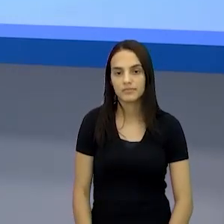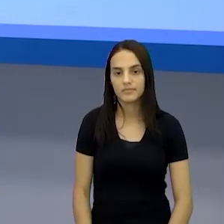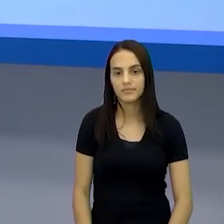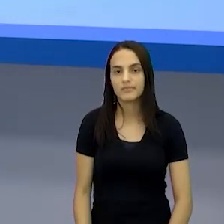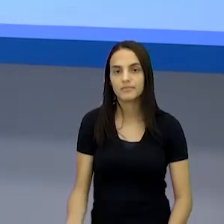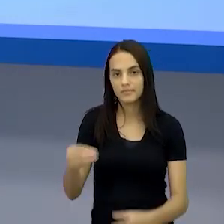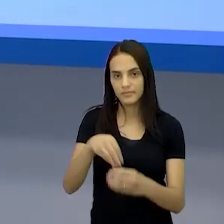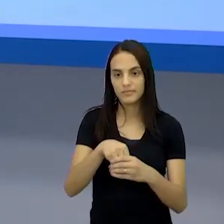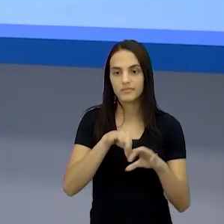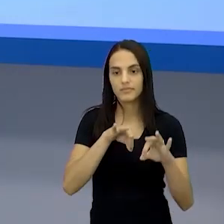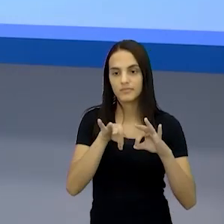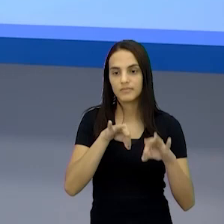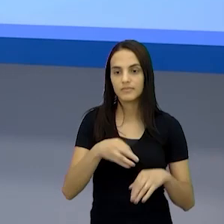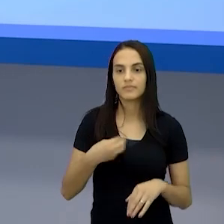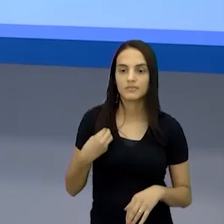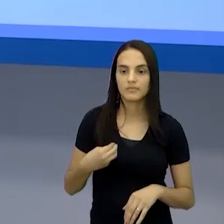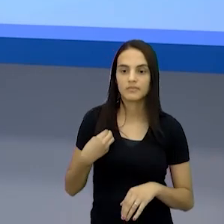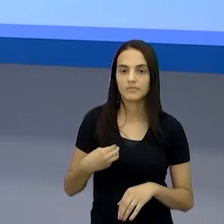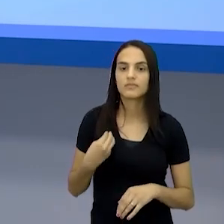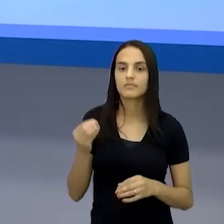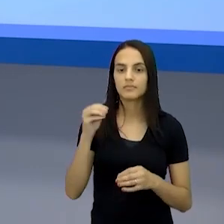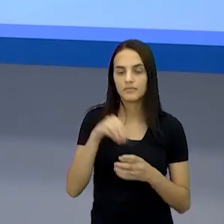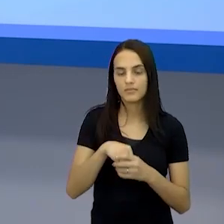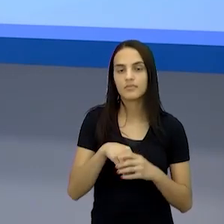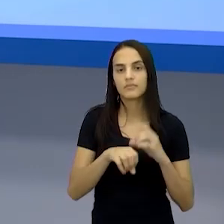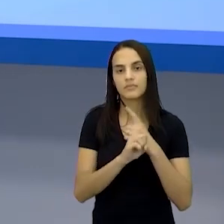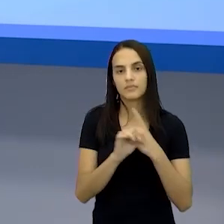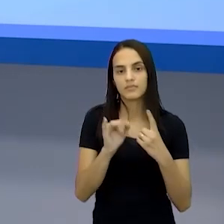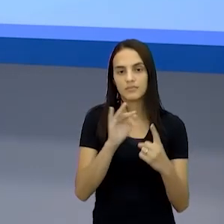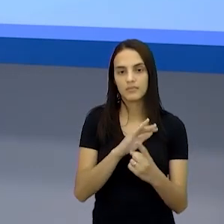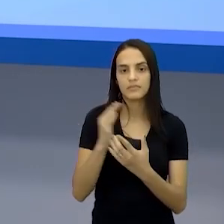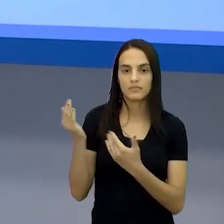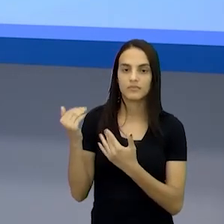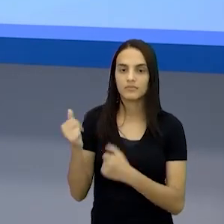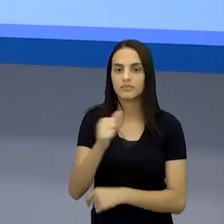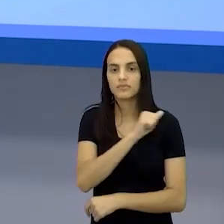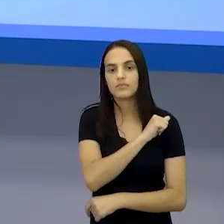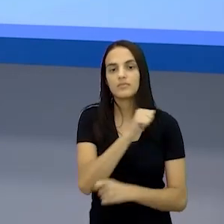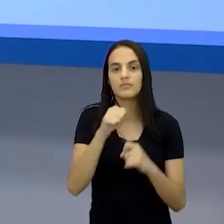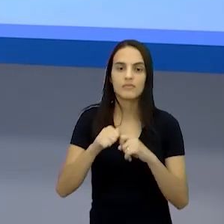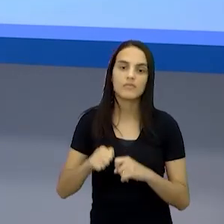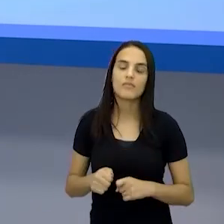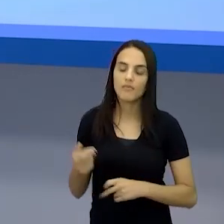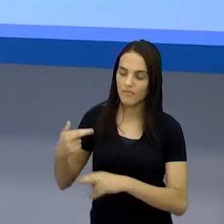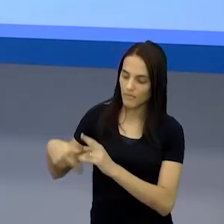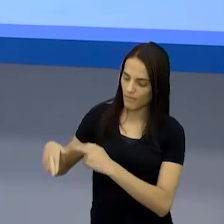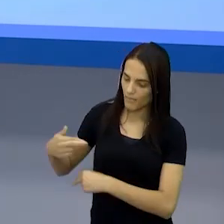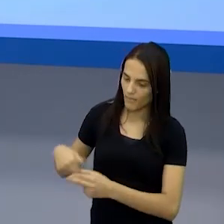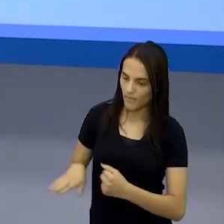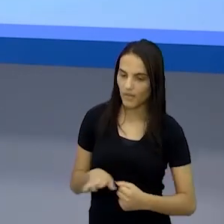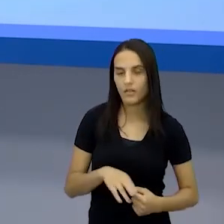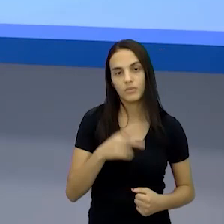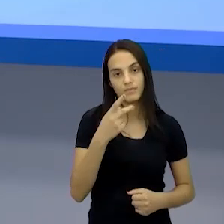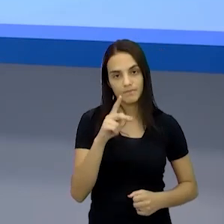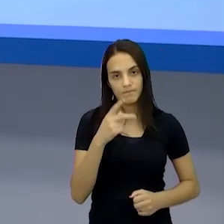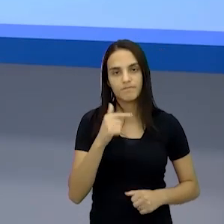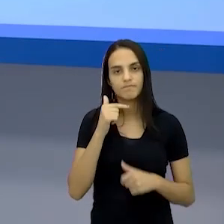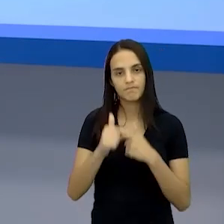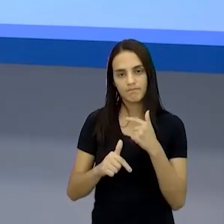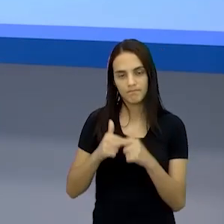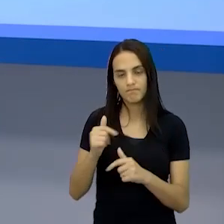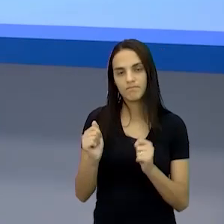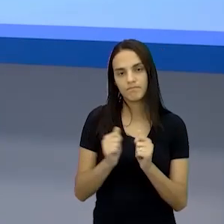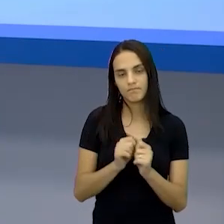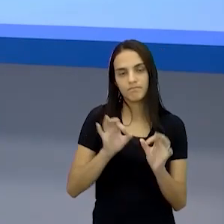dentro do projeto de vida, dentro do protagonismo juvenil do aluno, né? Ele fez essa relação, né, do seu trabalho com